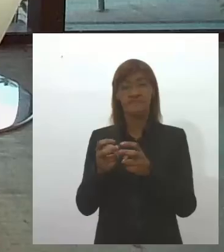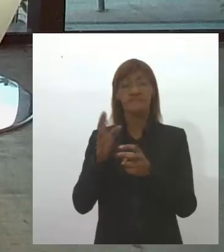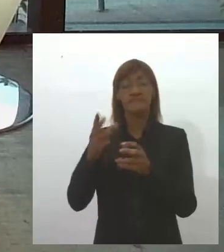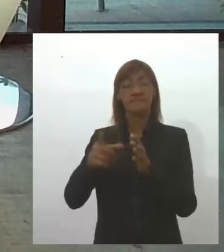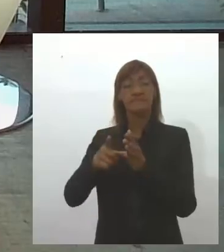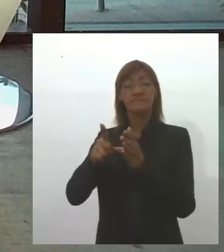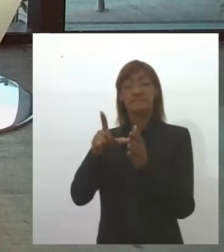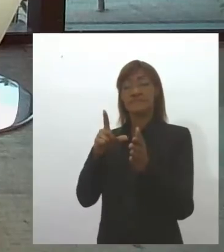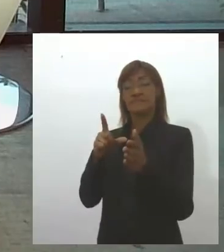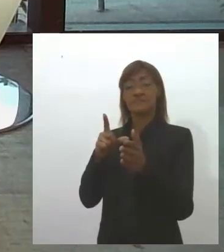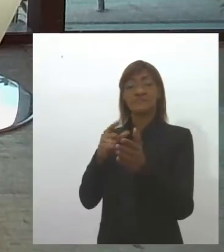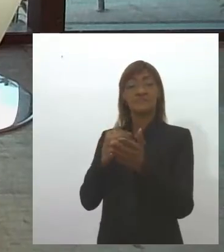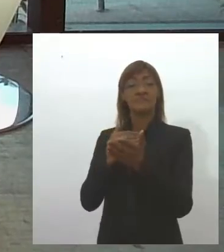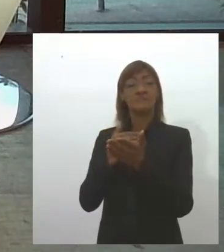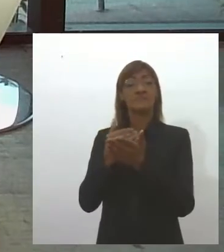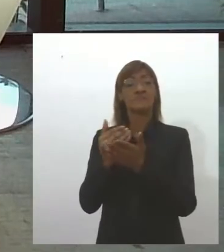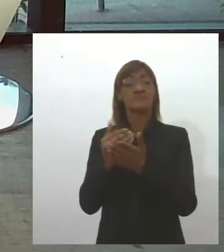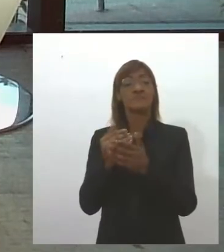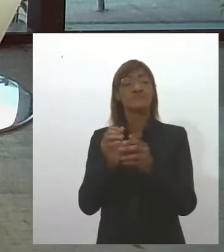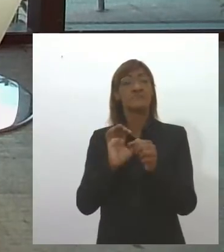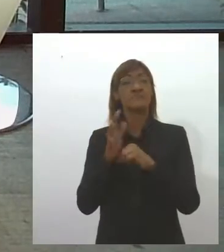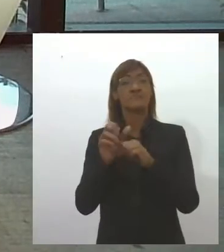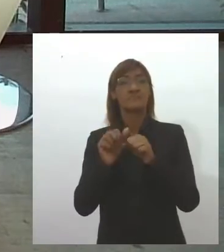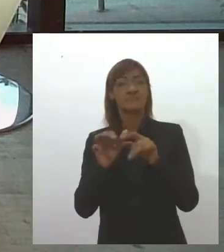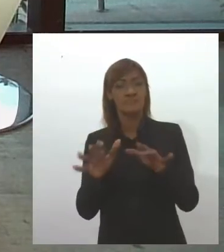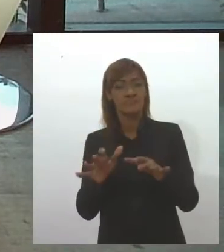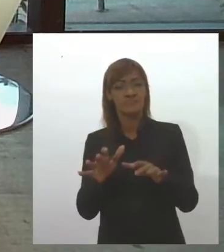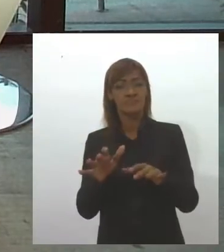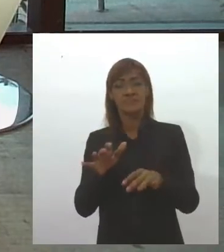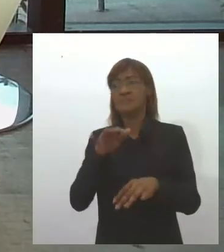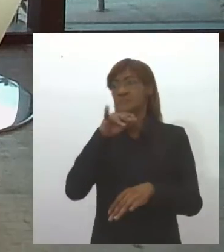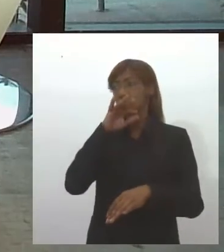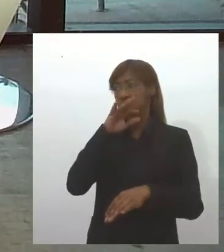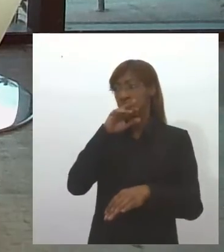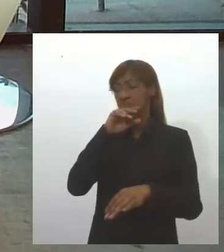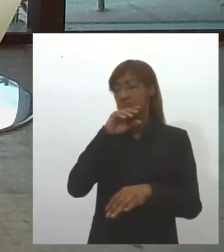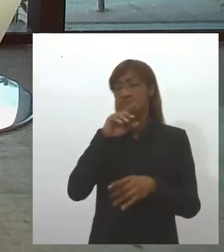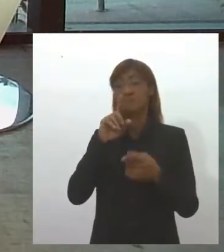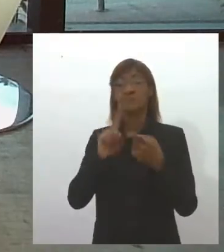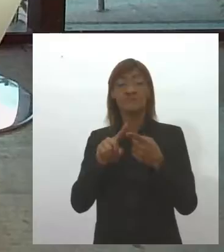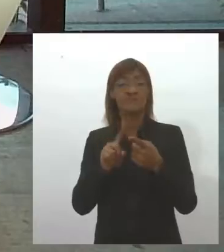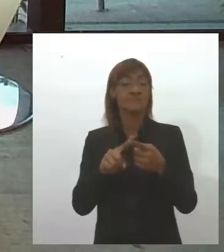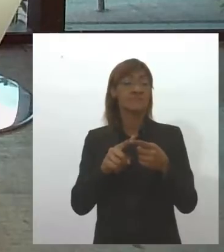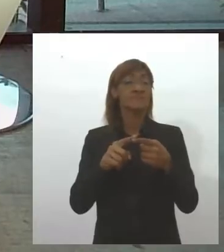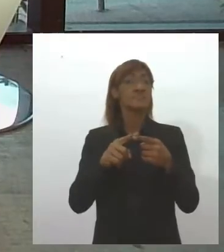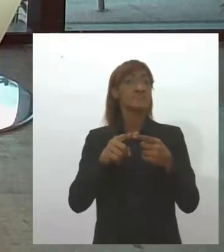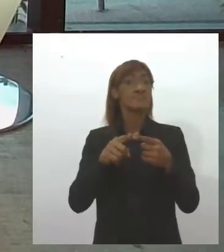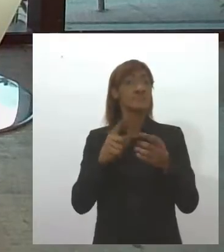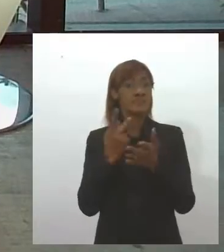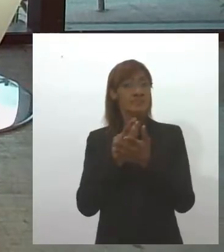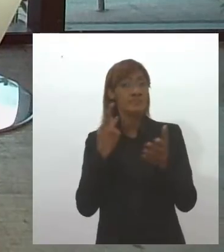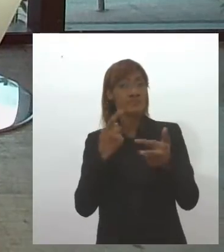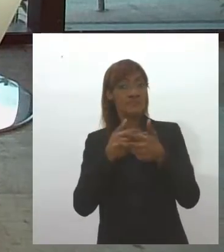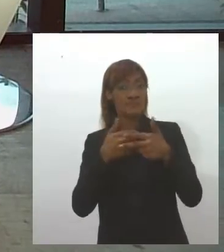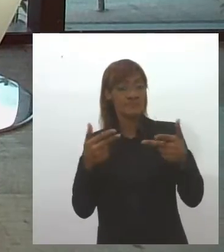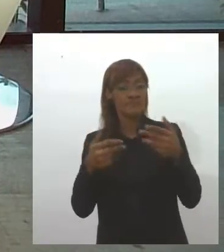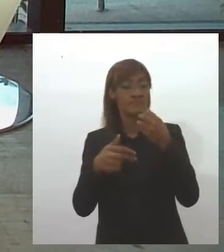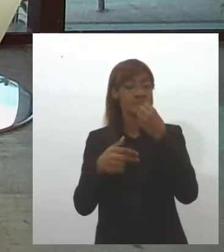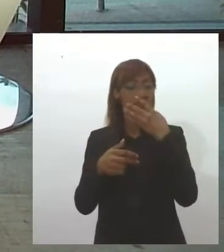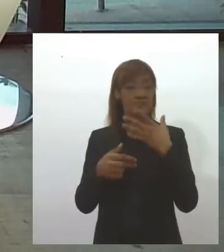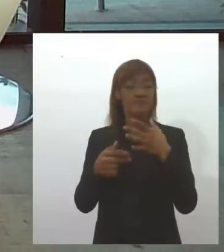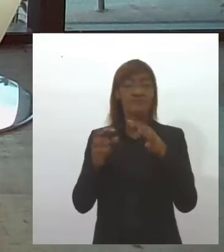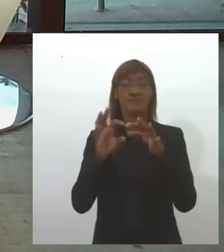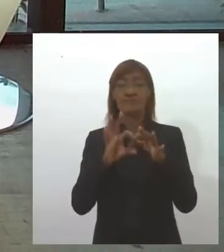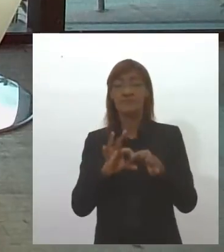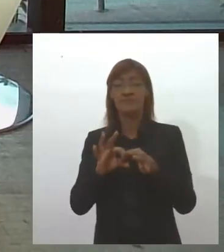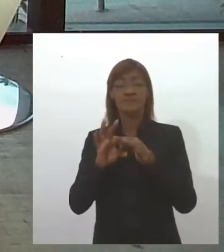como teve a parte ruim, mas teve uma parte boa da reinvenção, né, da união, da força